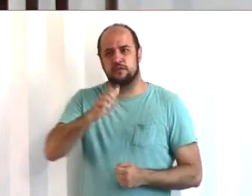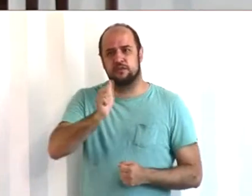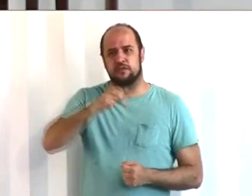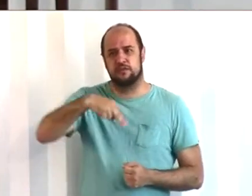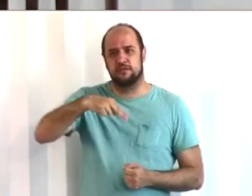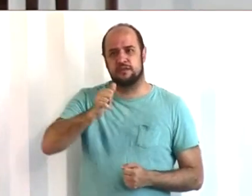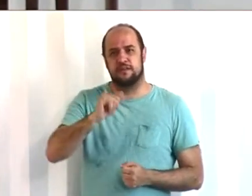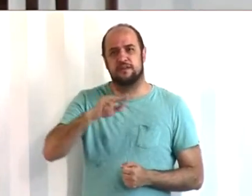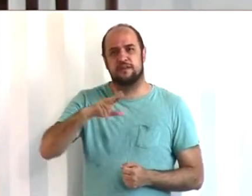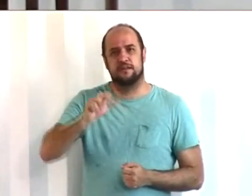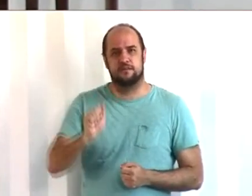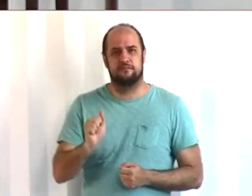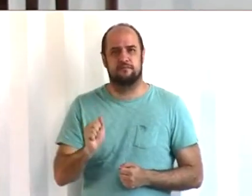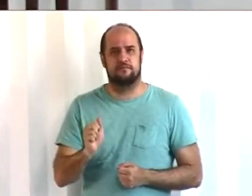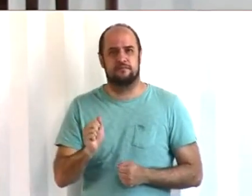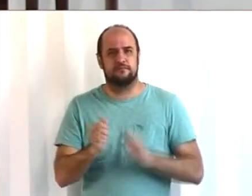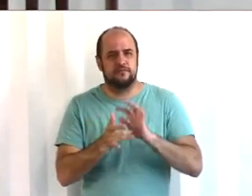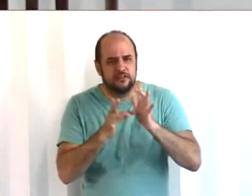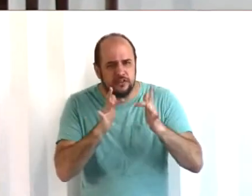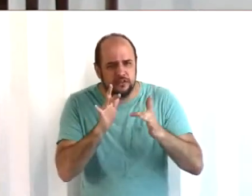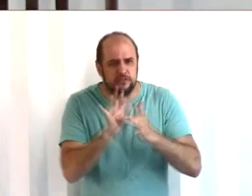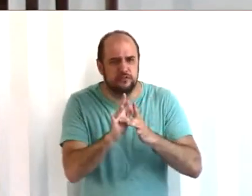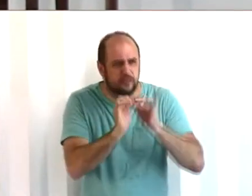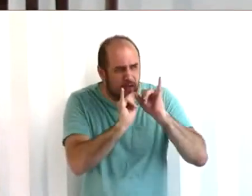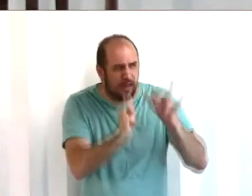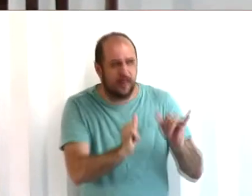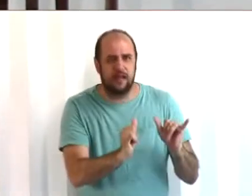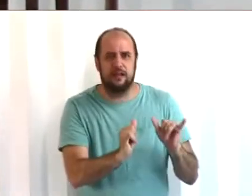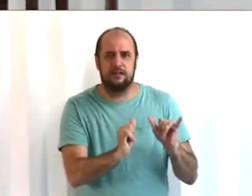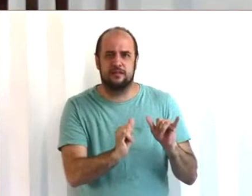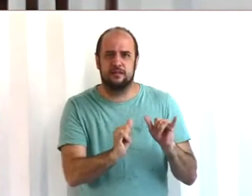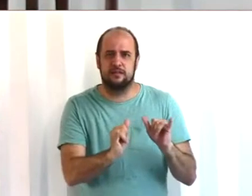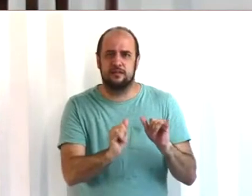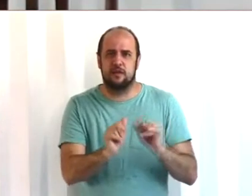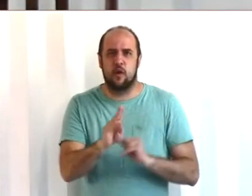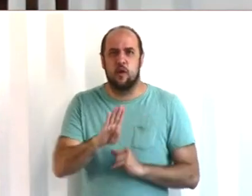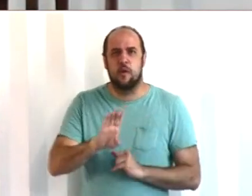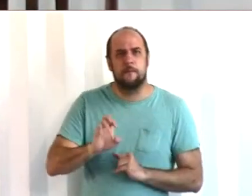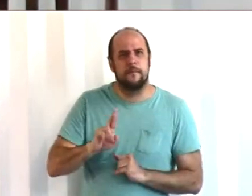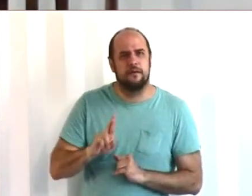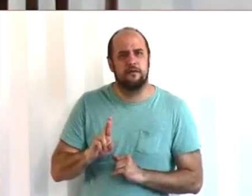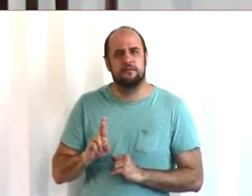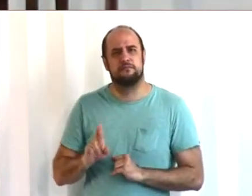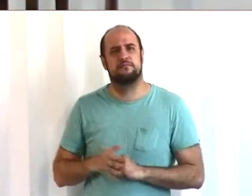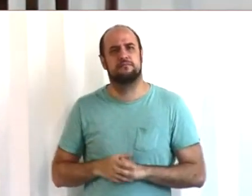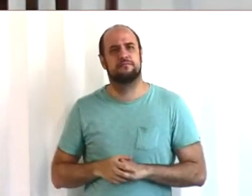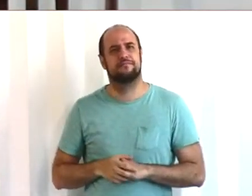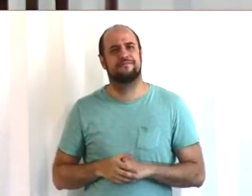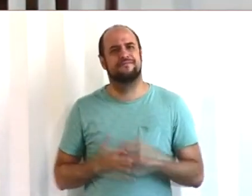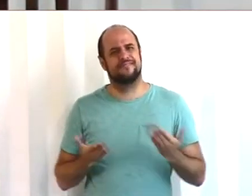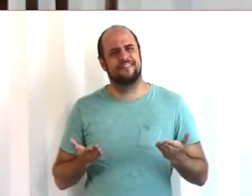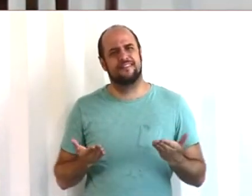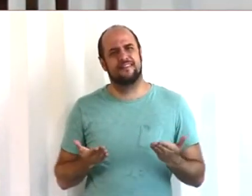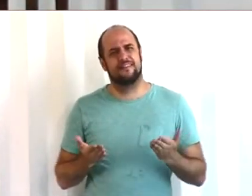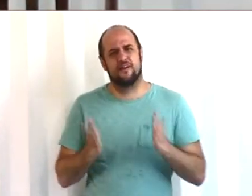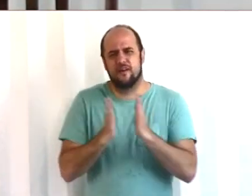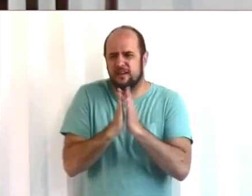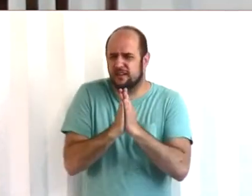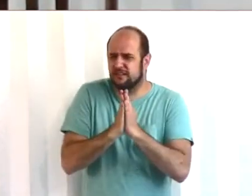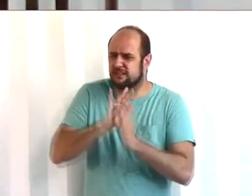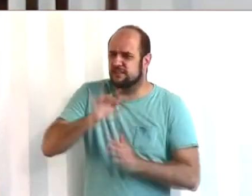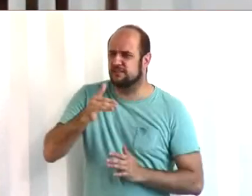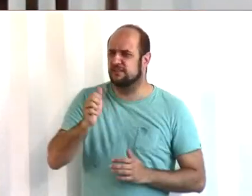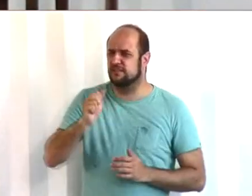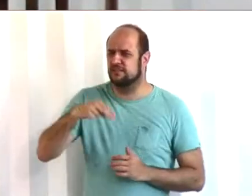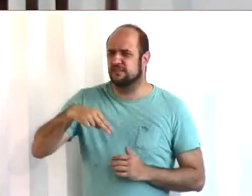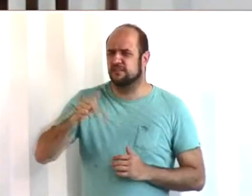Janaína, de Jesus, pregado entre os gentios. Oremos por Janaína,